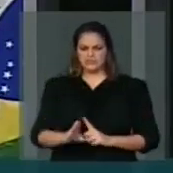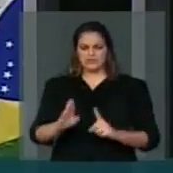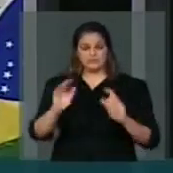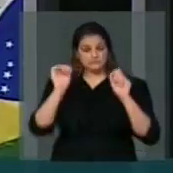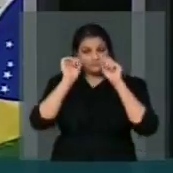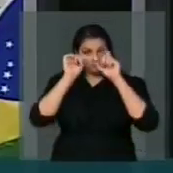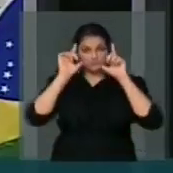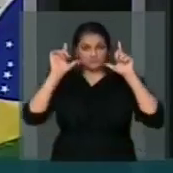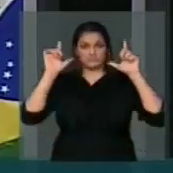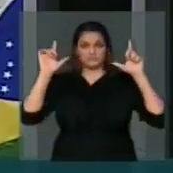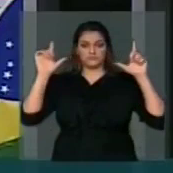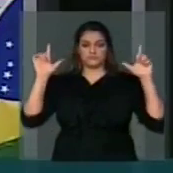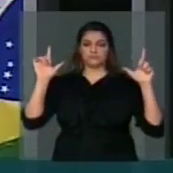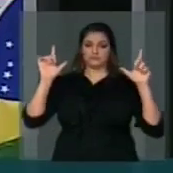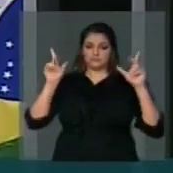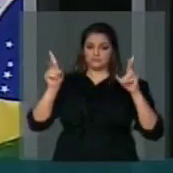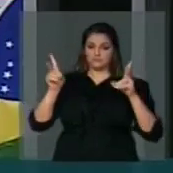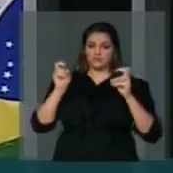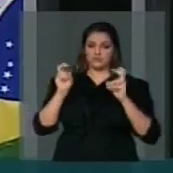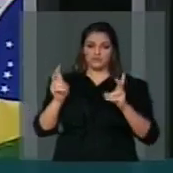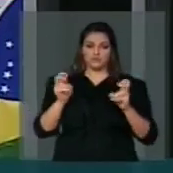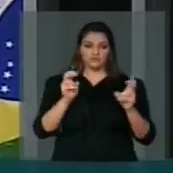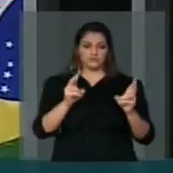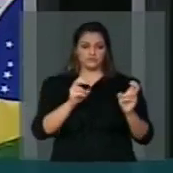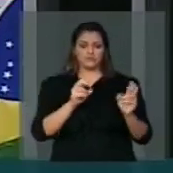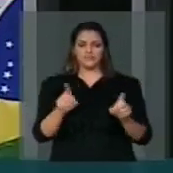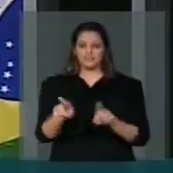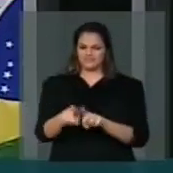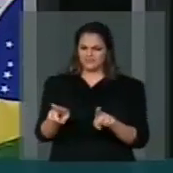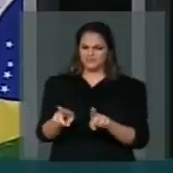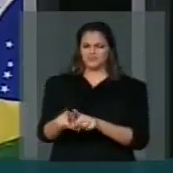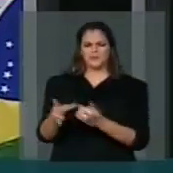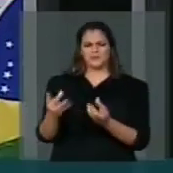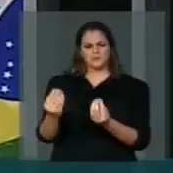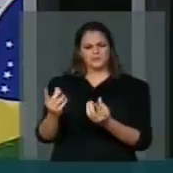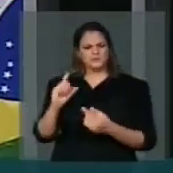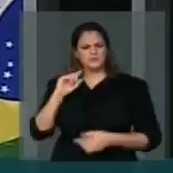sem falar nesse mar de lama de corrupção.